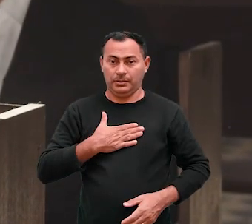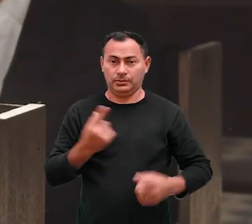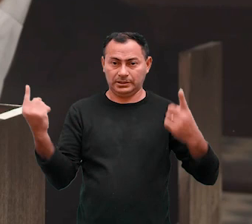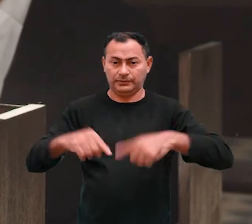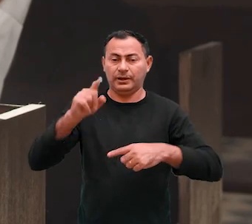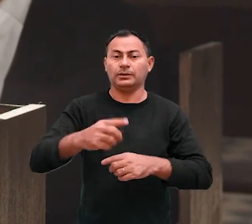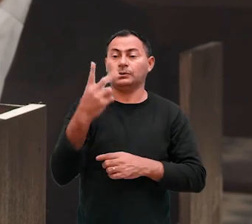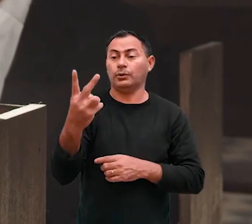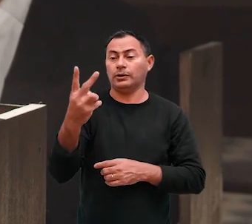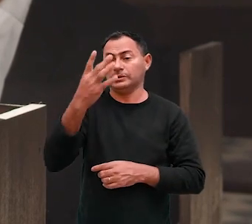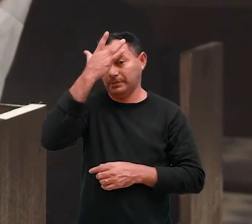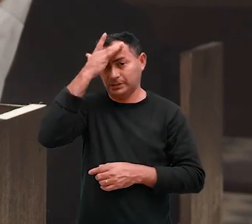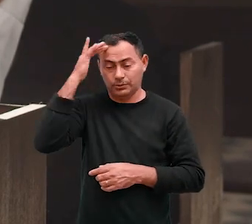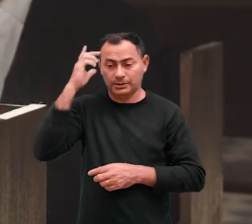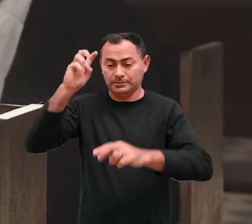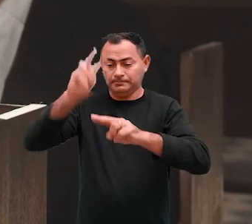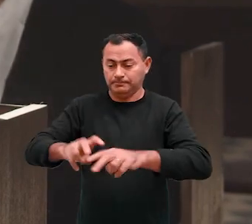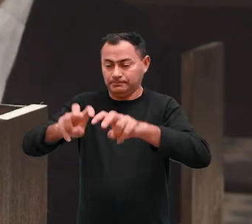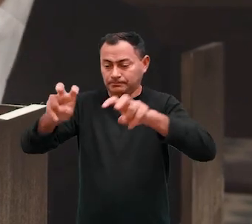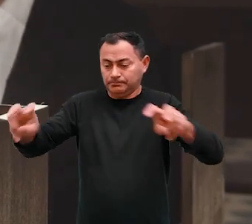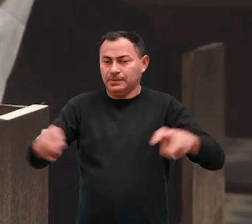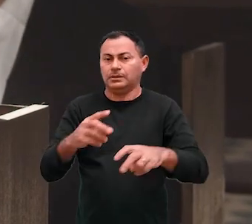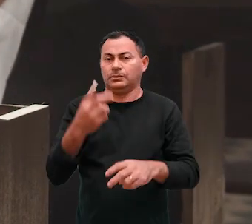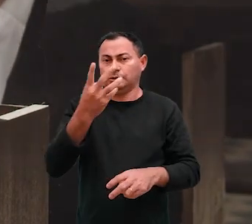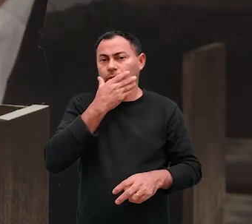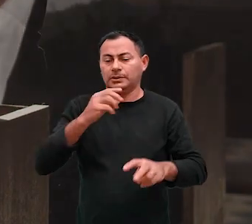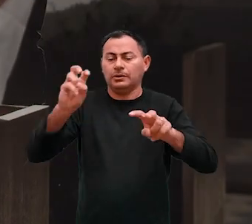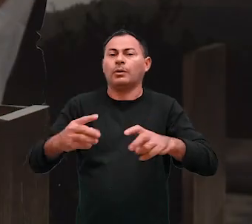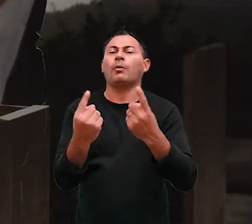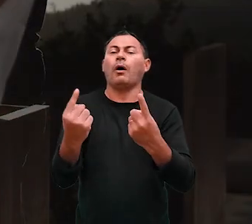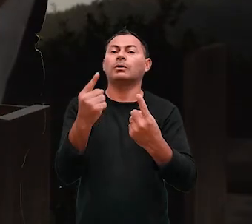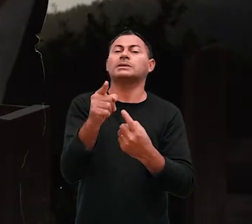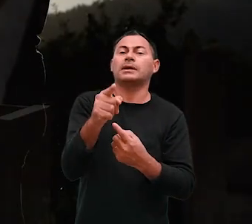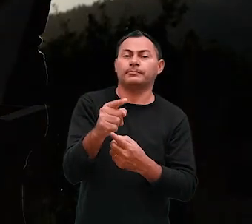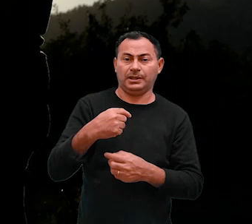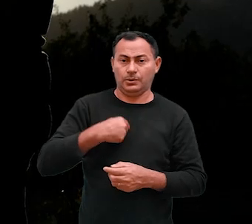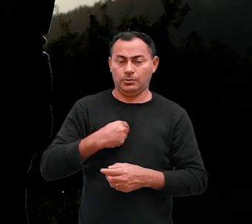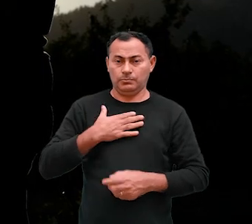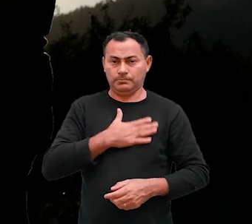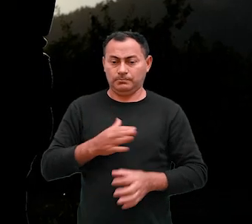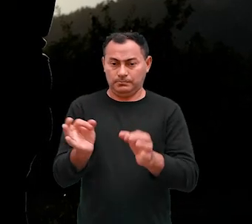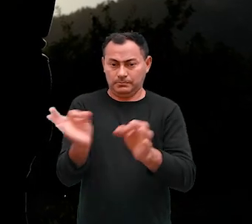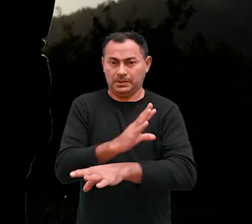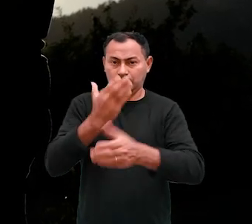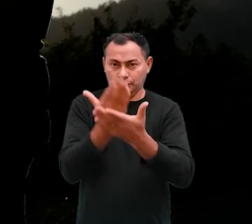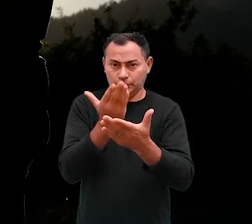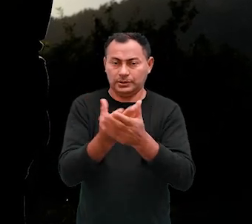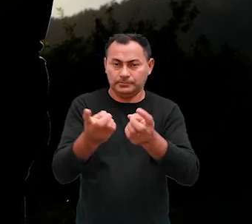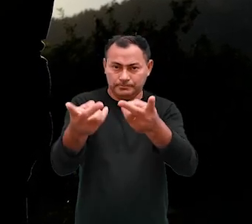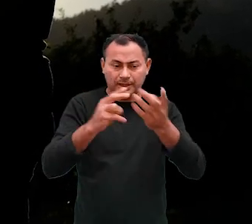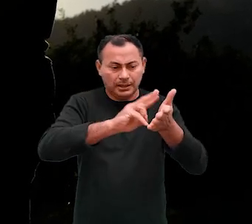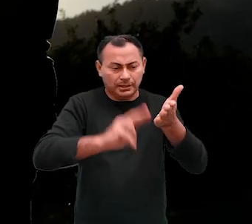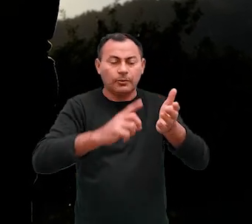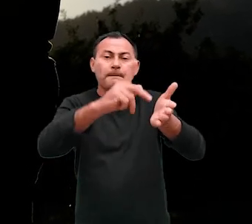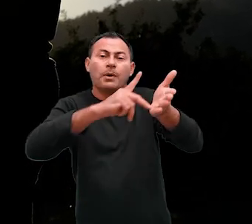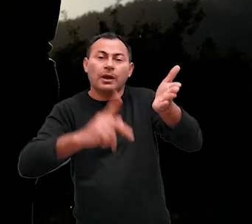este. 2 homens sentados no banco. Qual deles você é? Eu gostaria de encerrar este estudo e este convite lendo